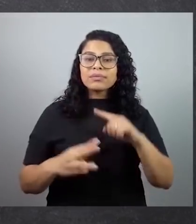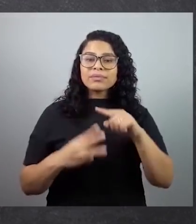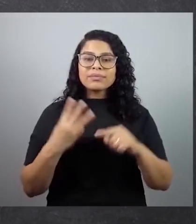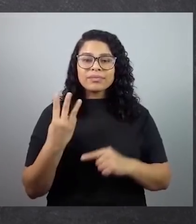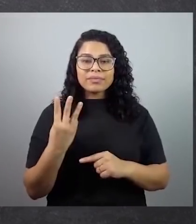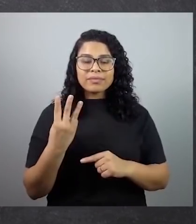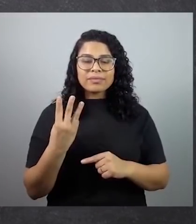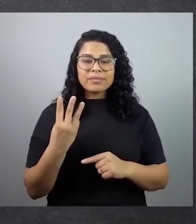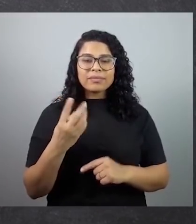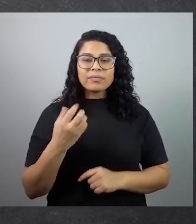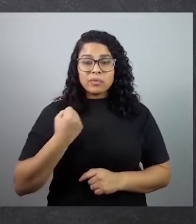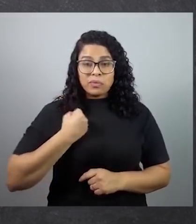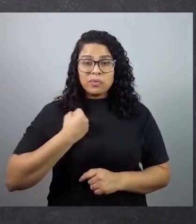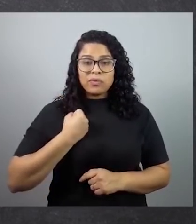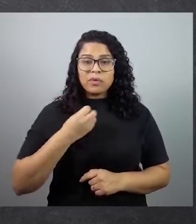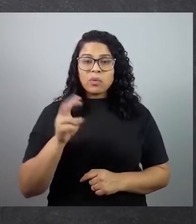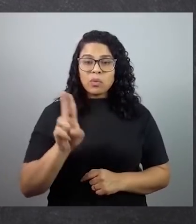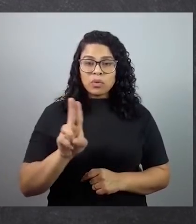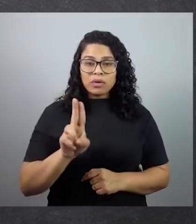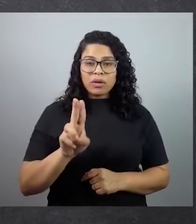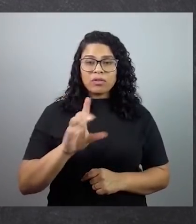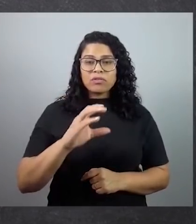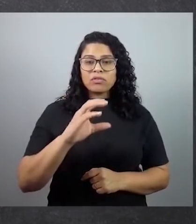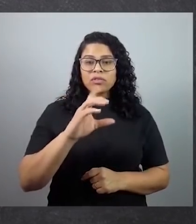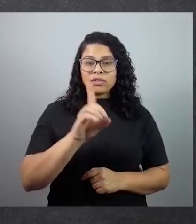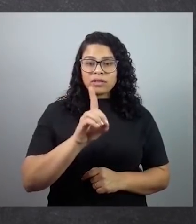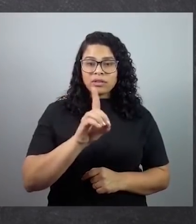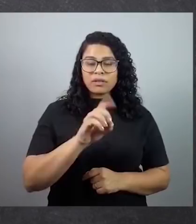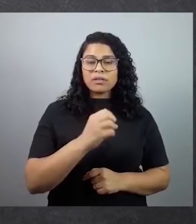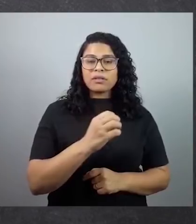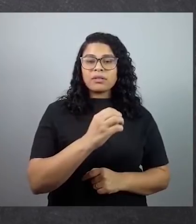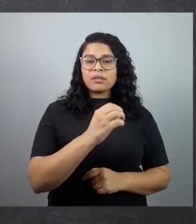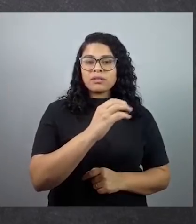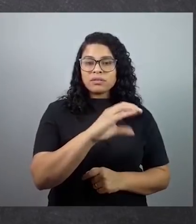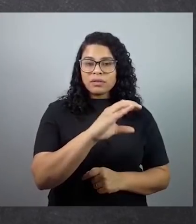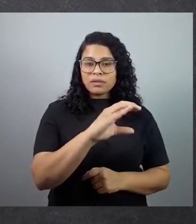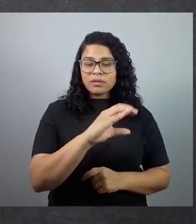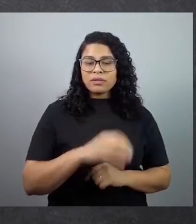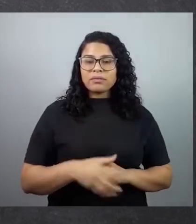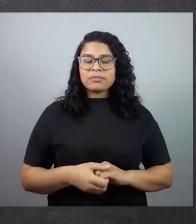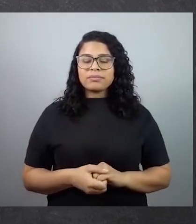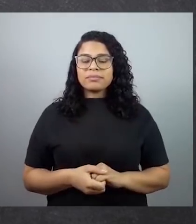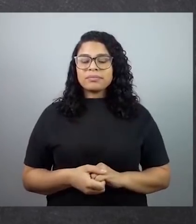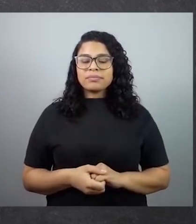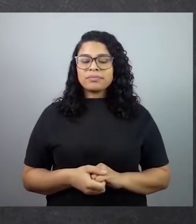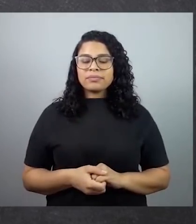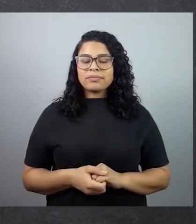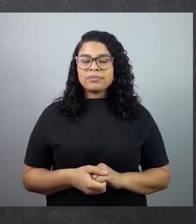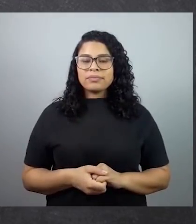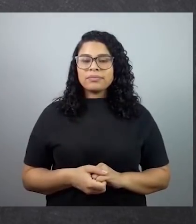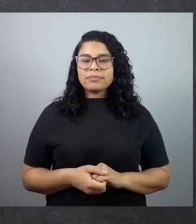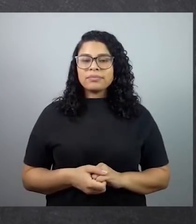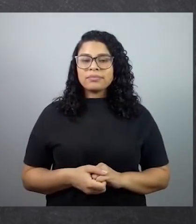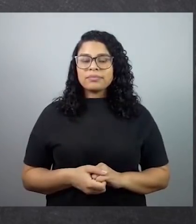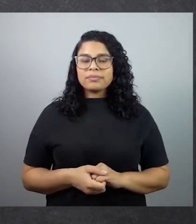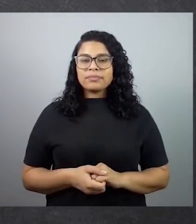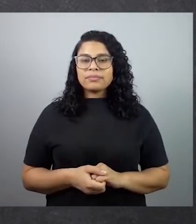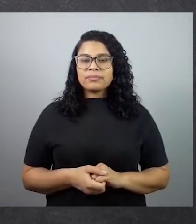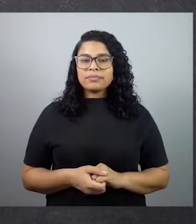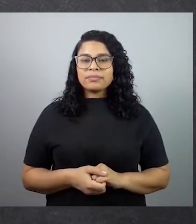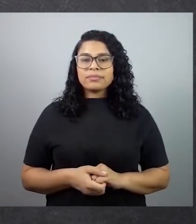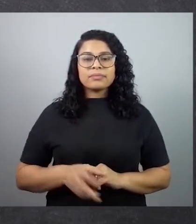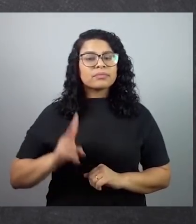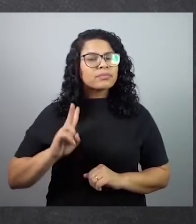3 posições, que são as ordem das unidades, ordem das dezenas e ordem das